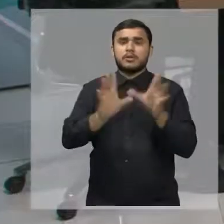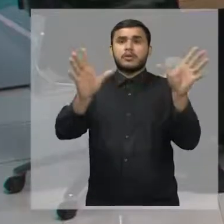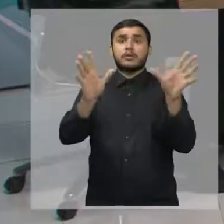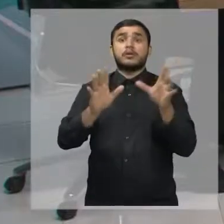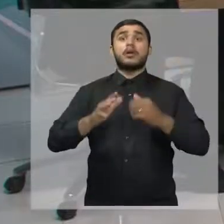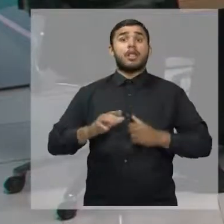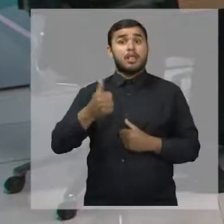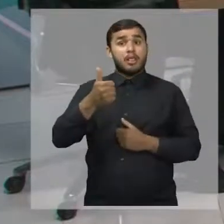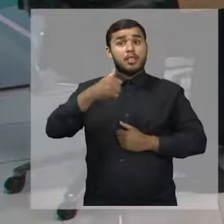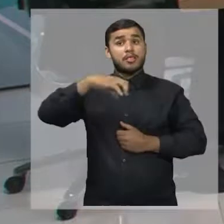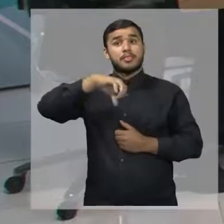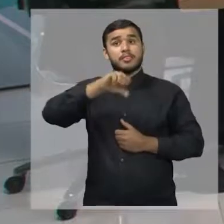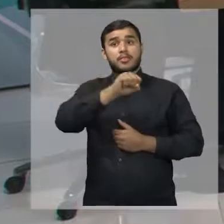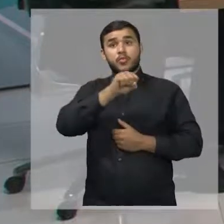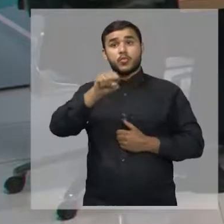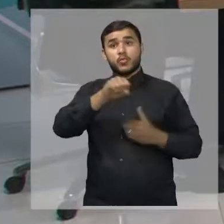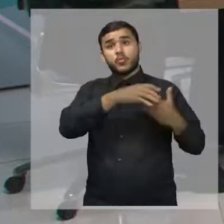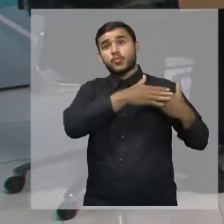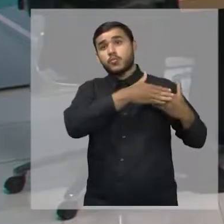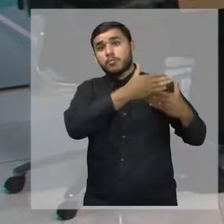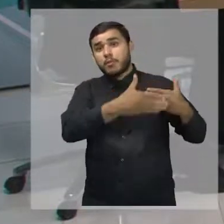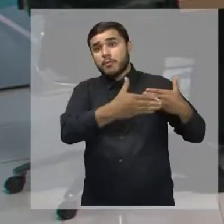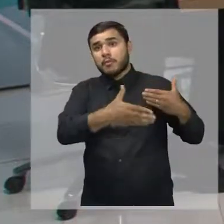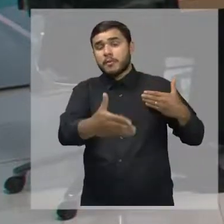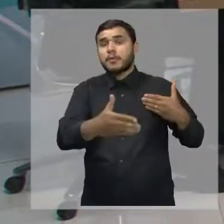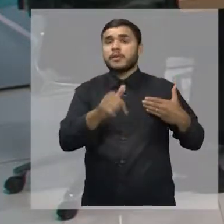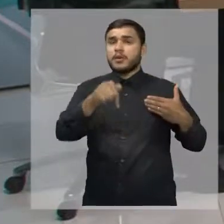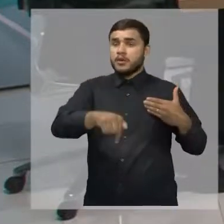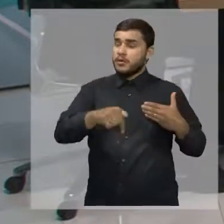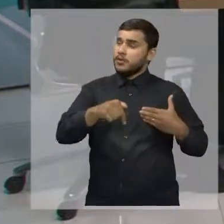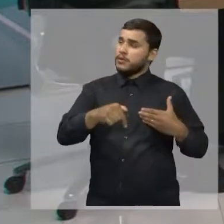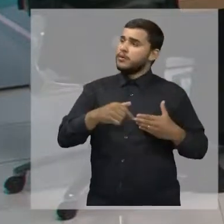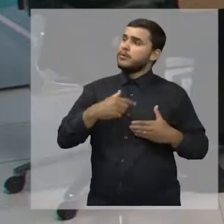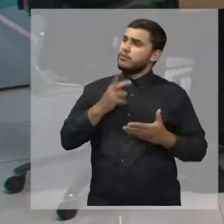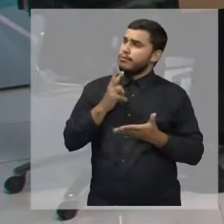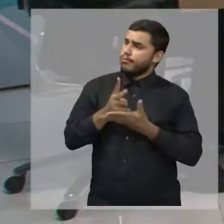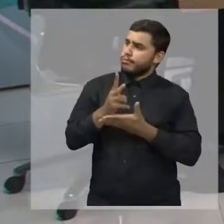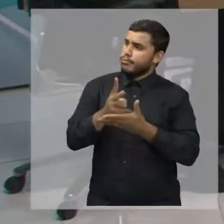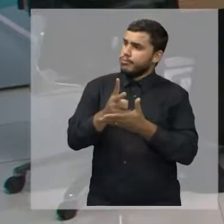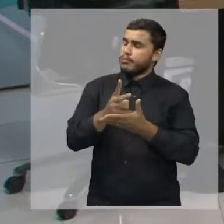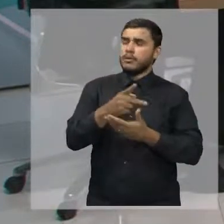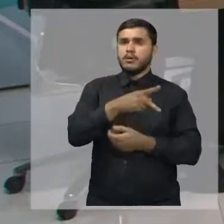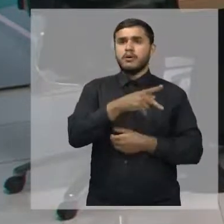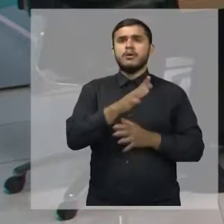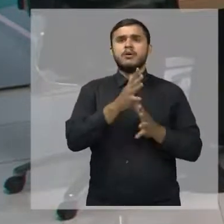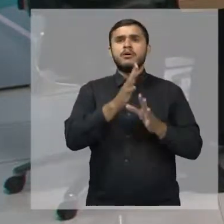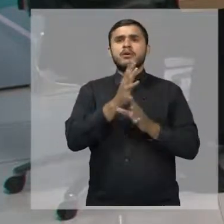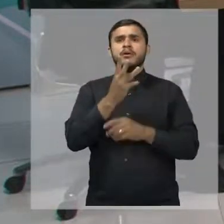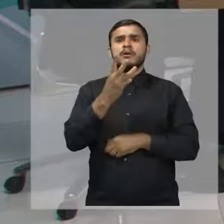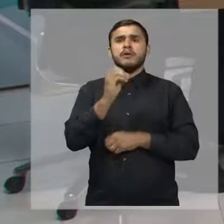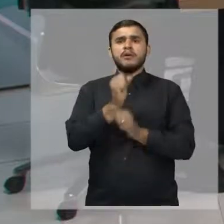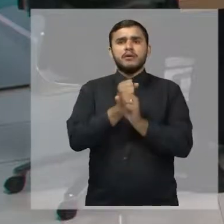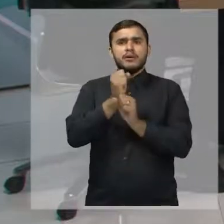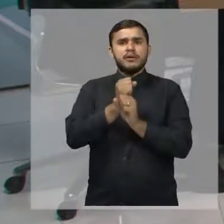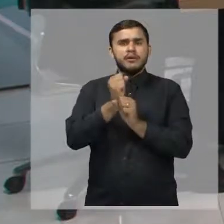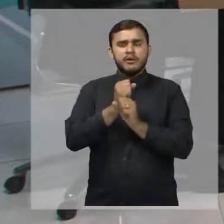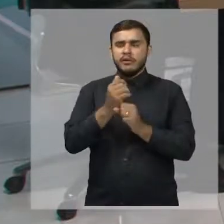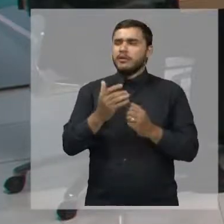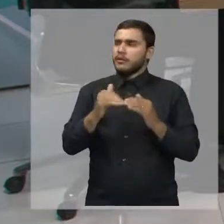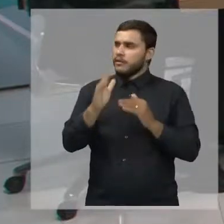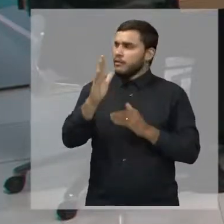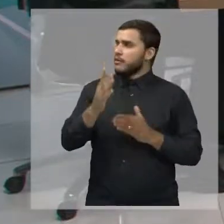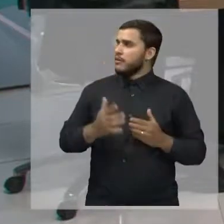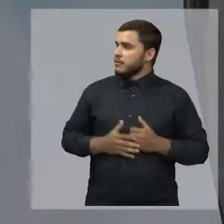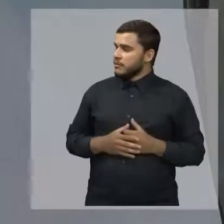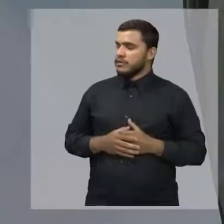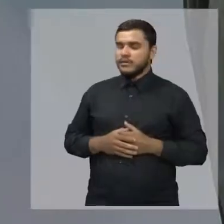história deste país, desde que se tornou república, né? Já são mais de 30 anos, aí nós nos caminhamos